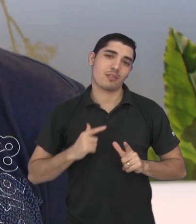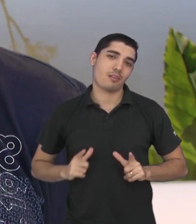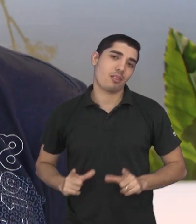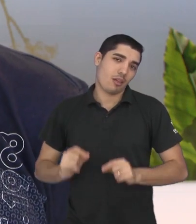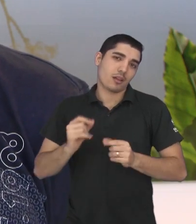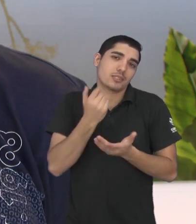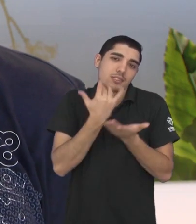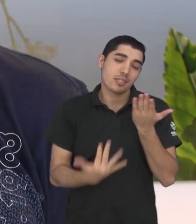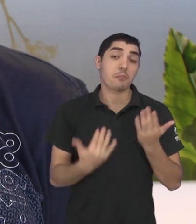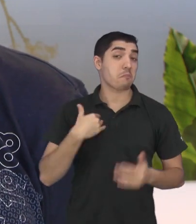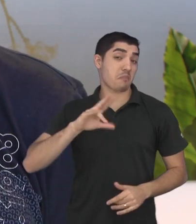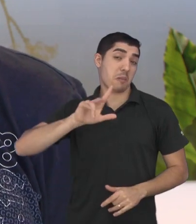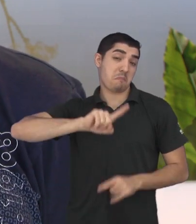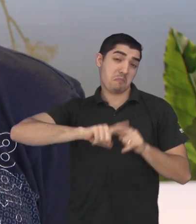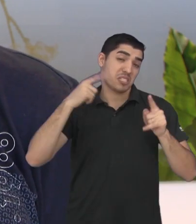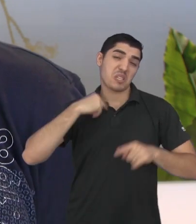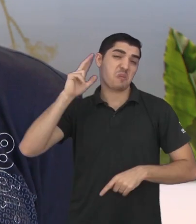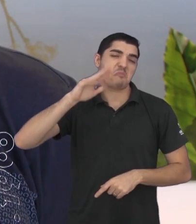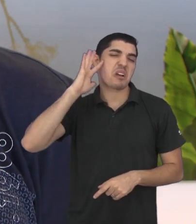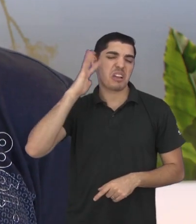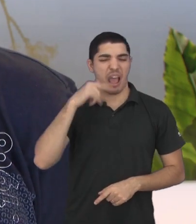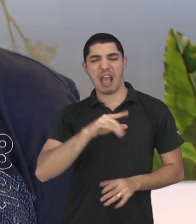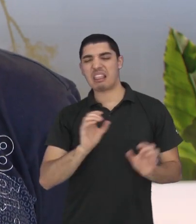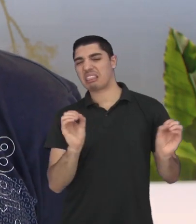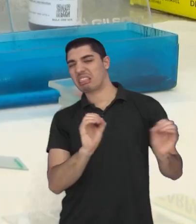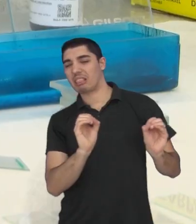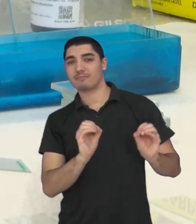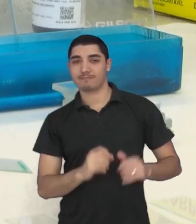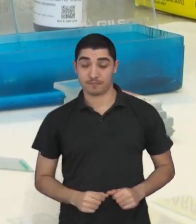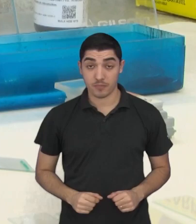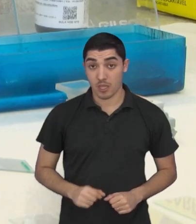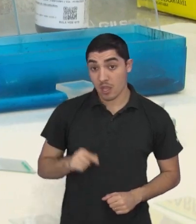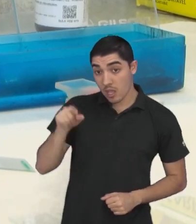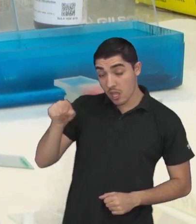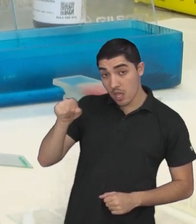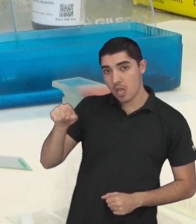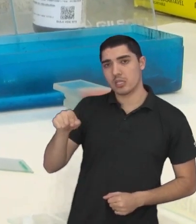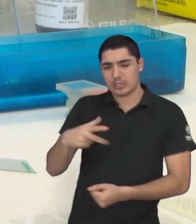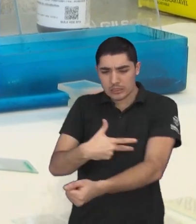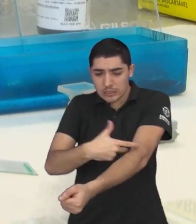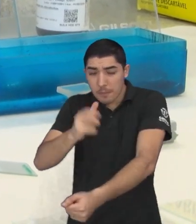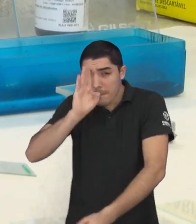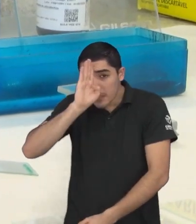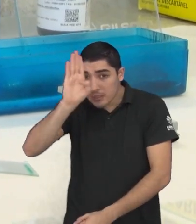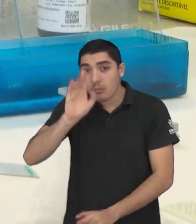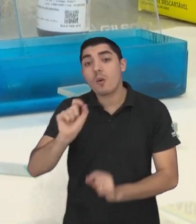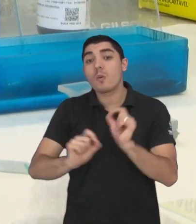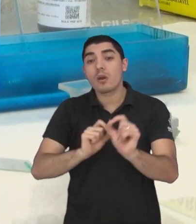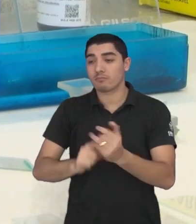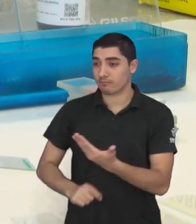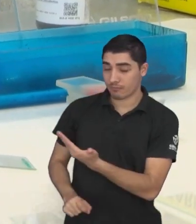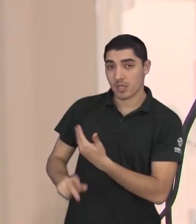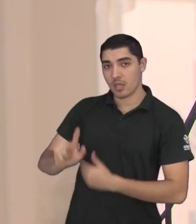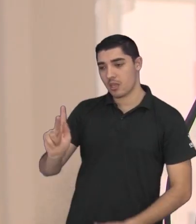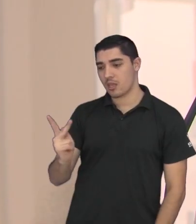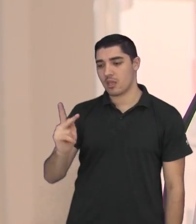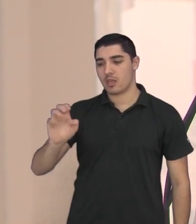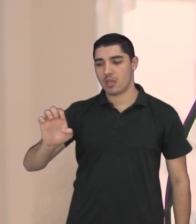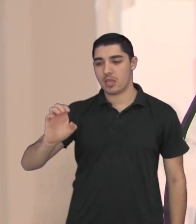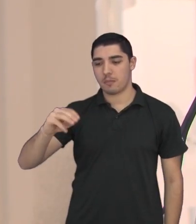própria, criando em 2000 a Escola Hapkido Oriental. E nesses 24 anos, muitos